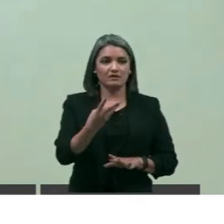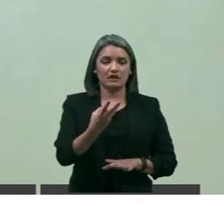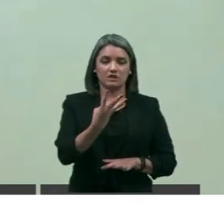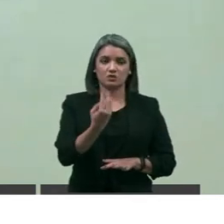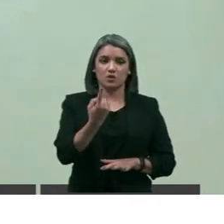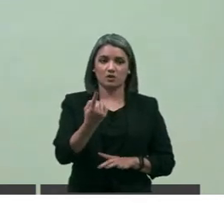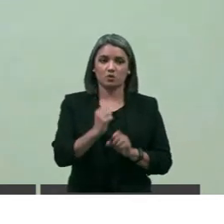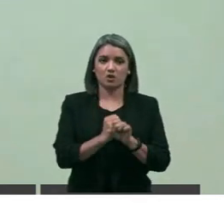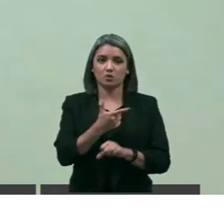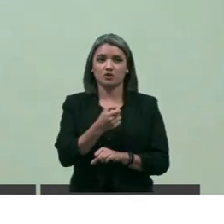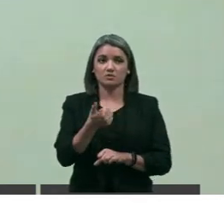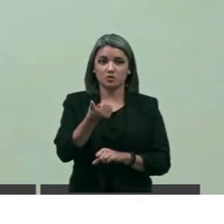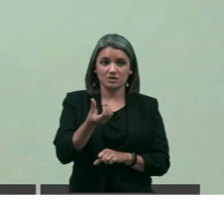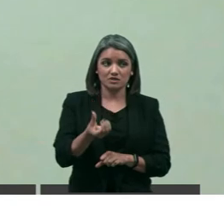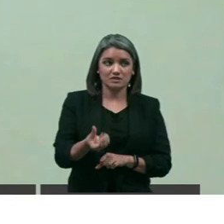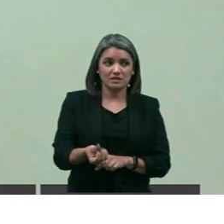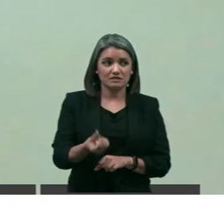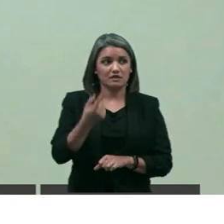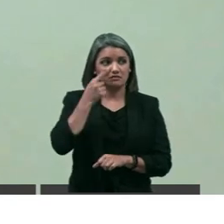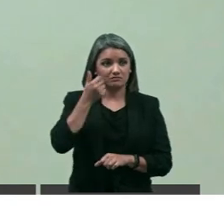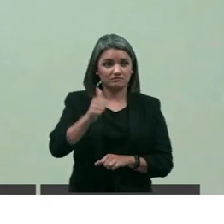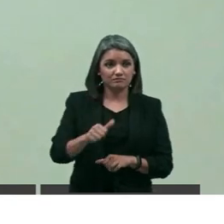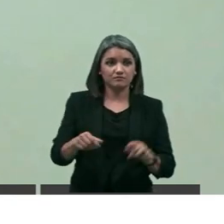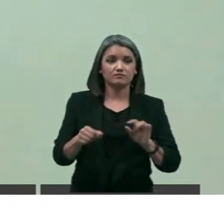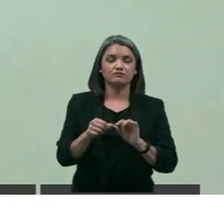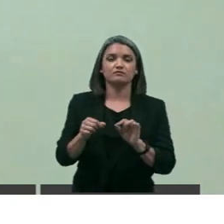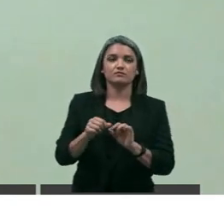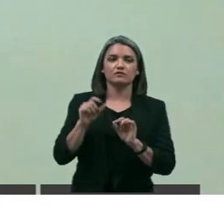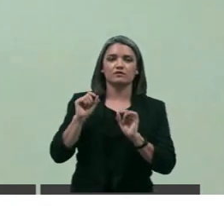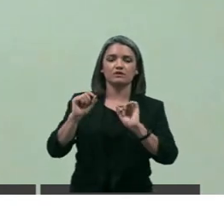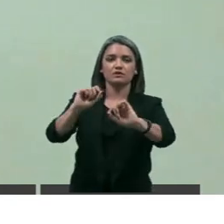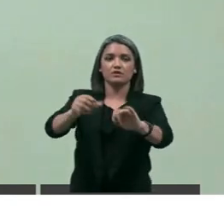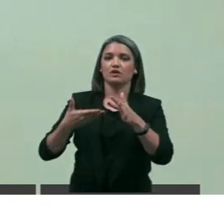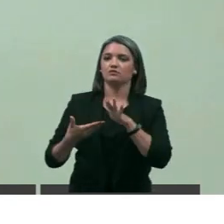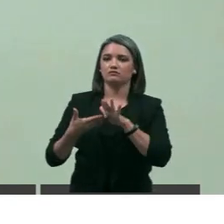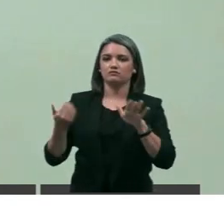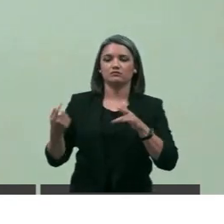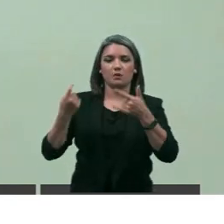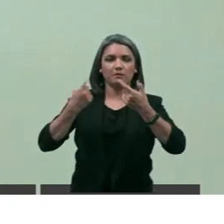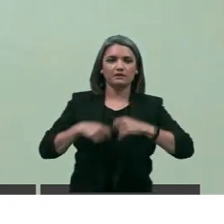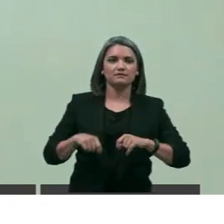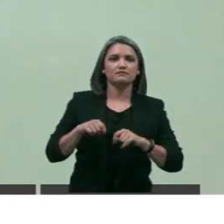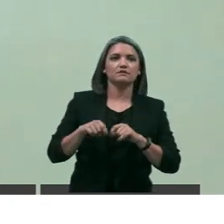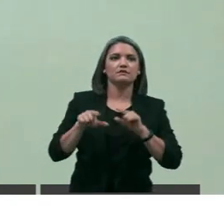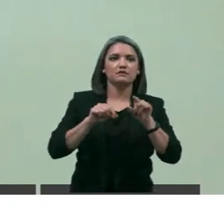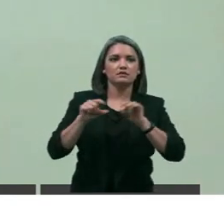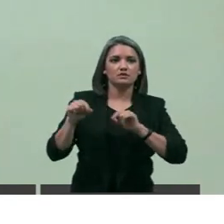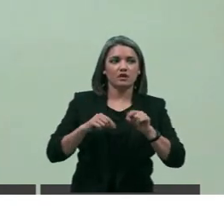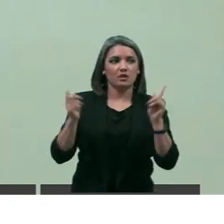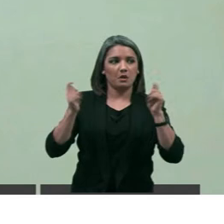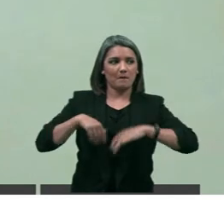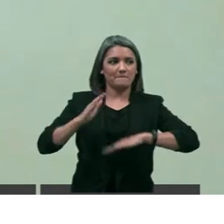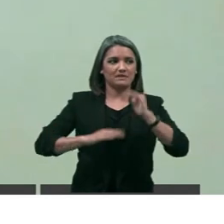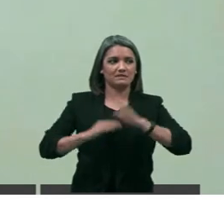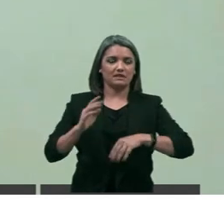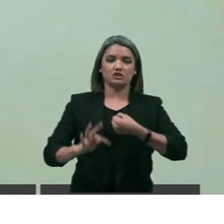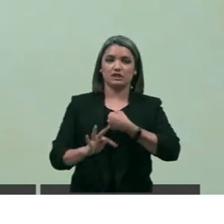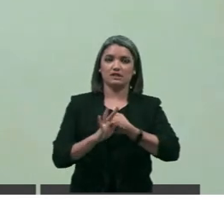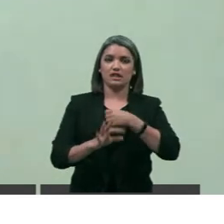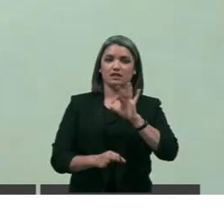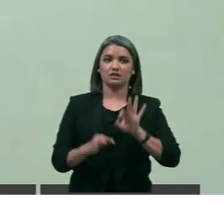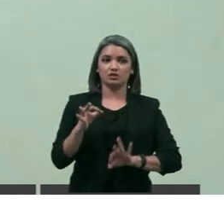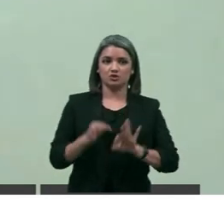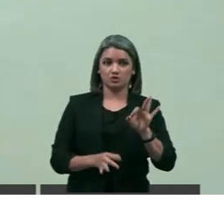9341/2016 e se afastou o caráter seletivo da avaliação de capacidade técnica e jurídica do juiz Marcelo